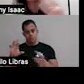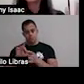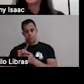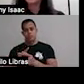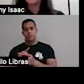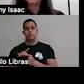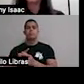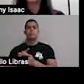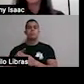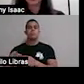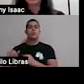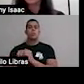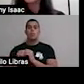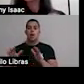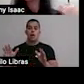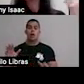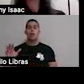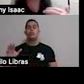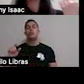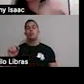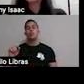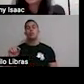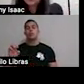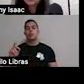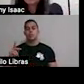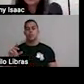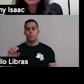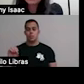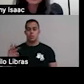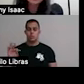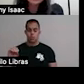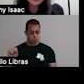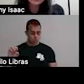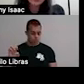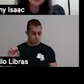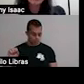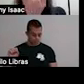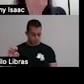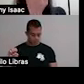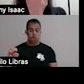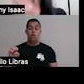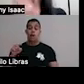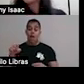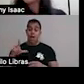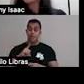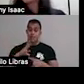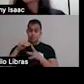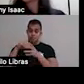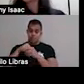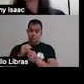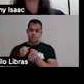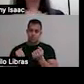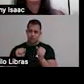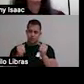ao desencadeamento de vias de apoptose. Então, a persistência, né, da ativação dessas vias de resposta ao estresse levam